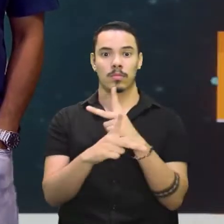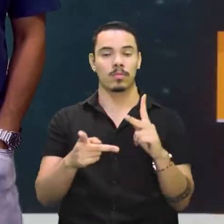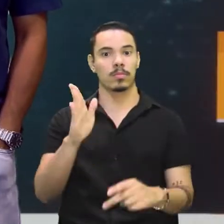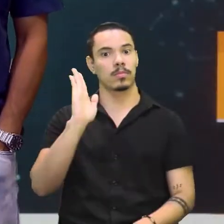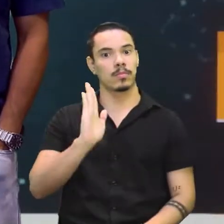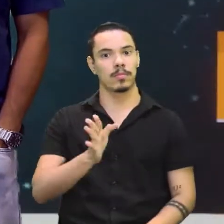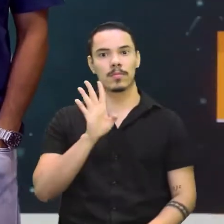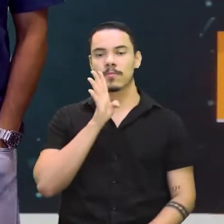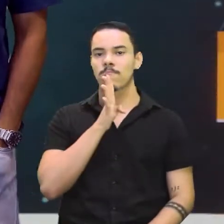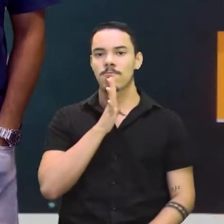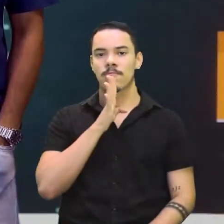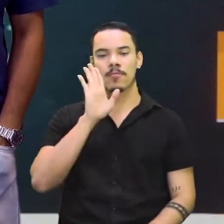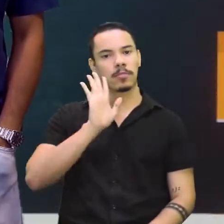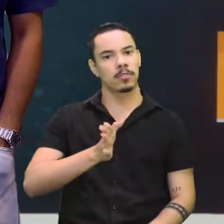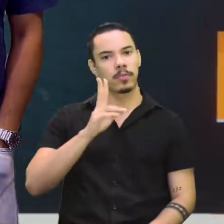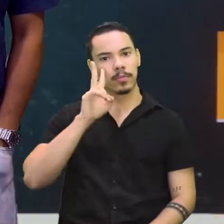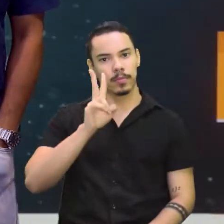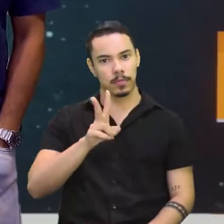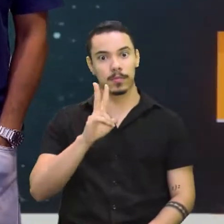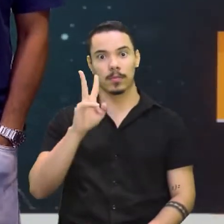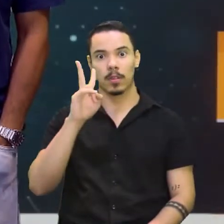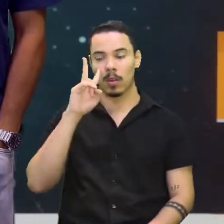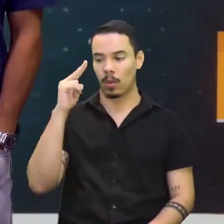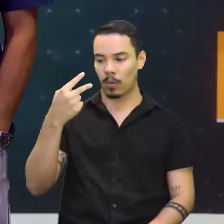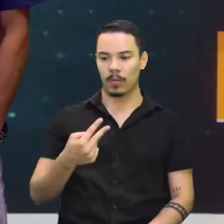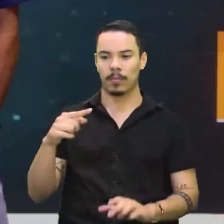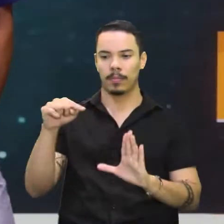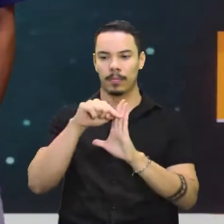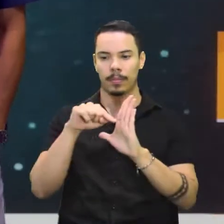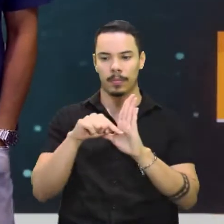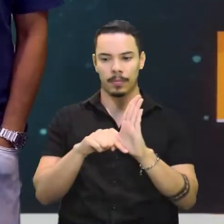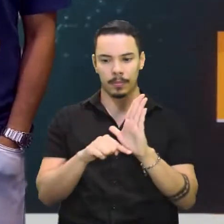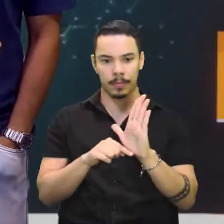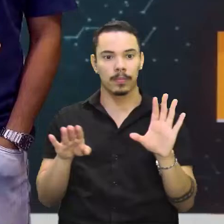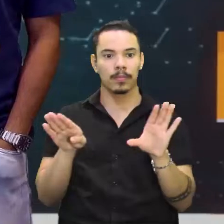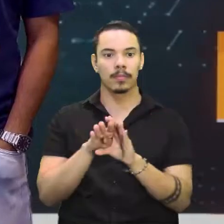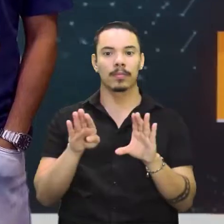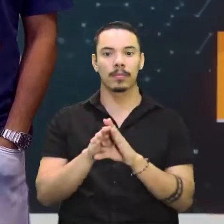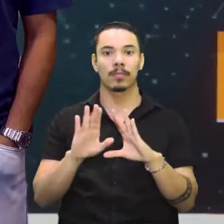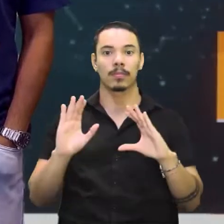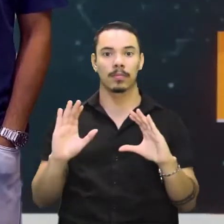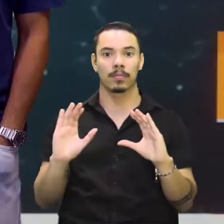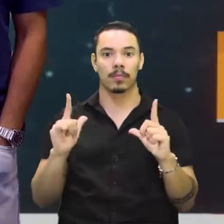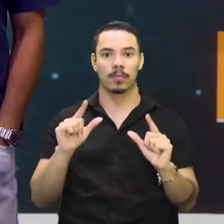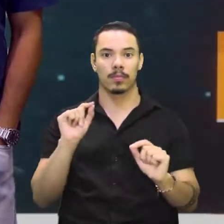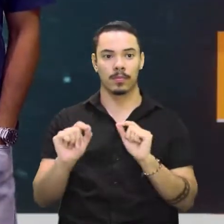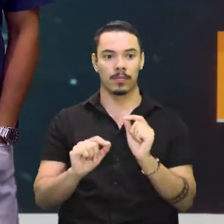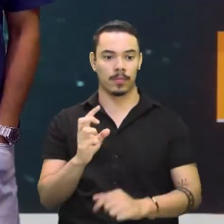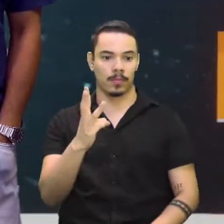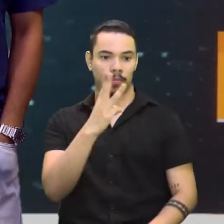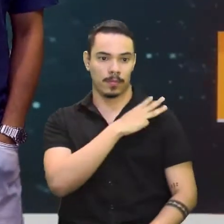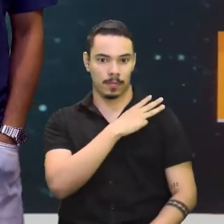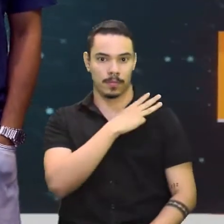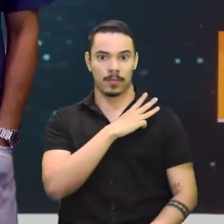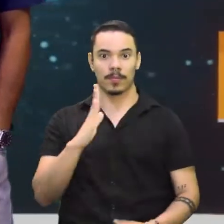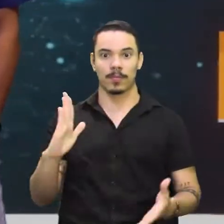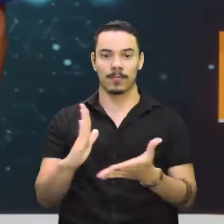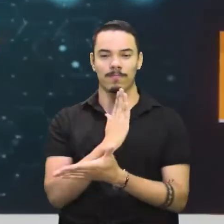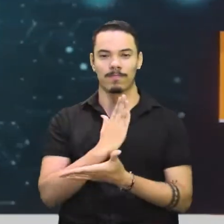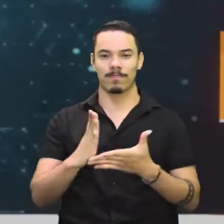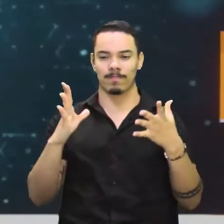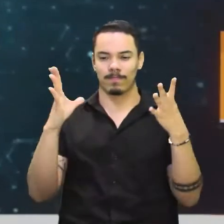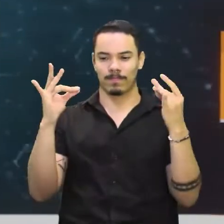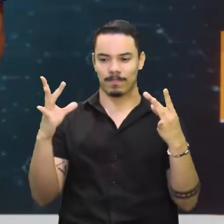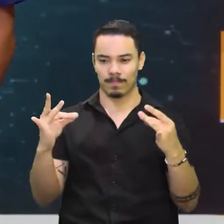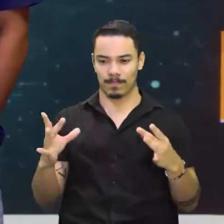conhece, rever e reconhecer as propriedades. E, claro, né? Para o terceirão, a gente aprofunda alguns tópicos, né? Beleza. Tem assuntos